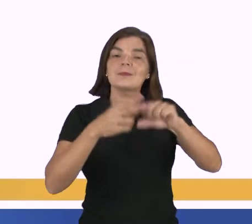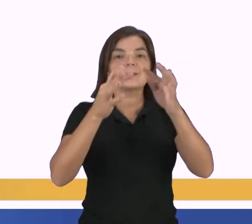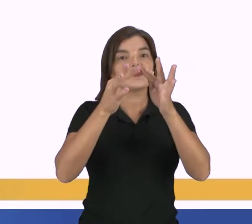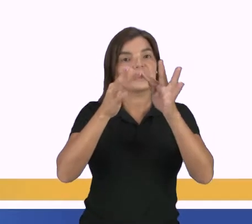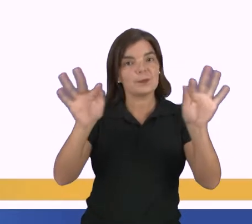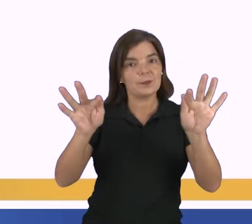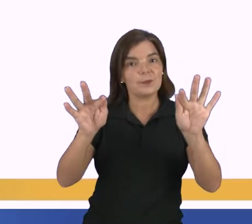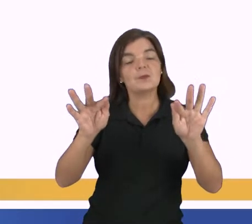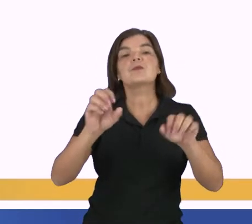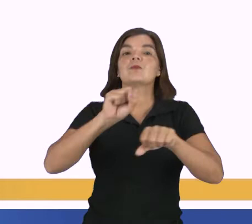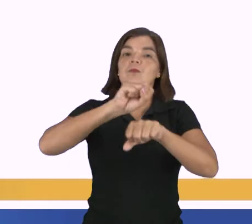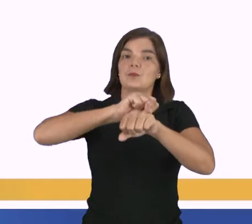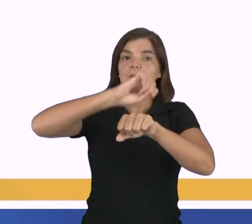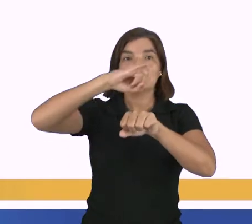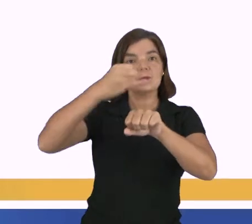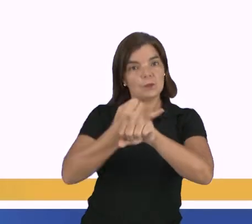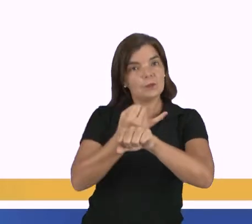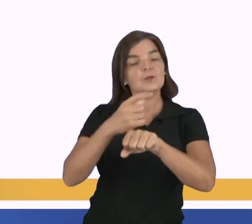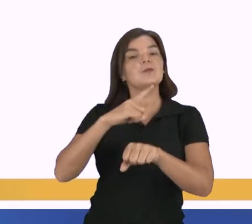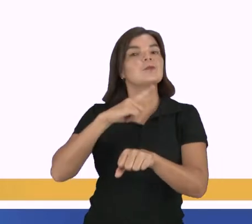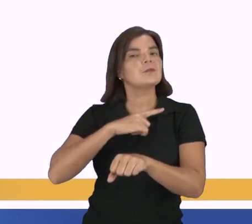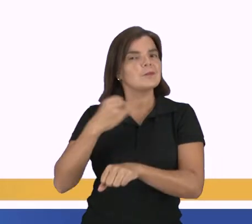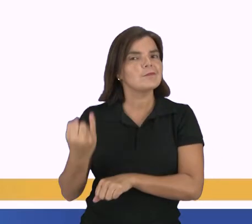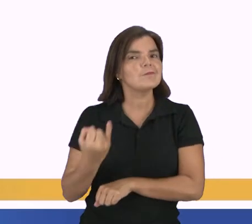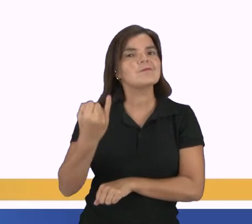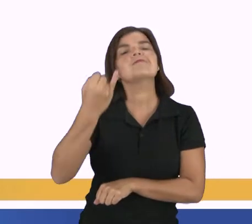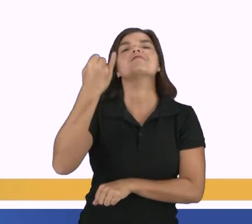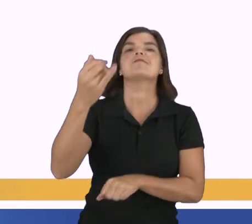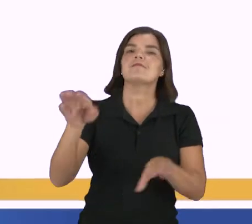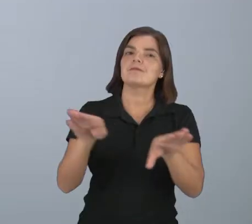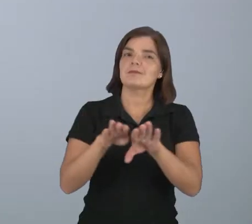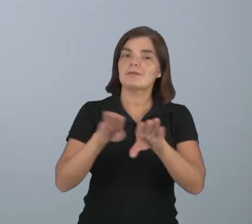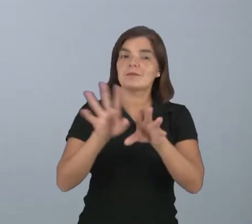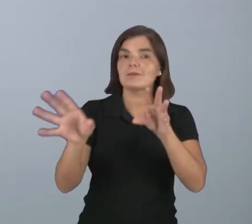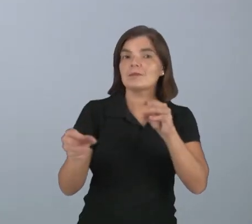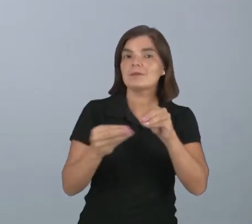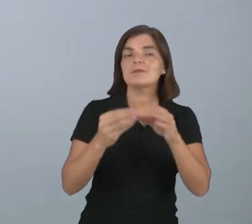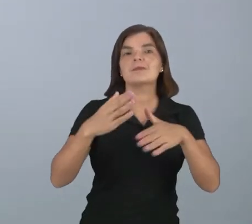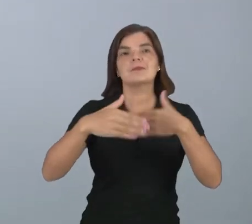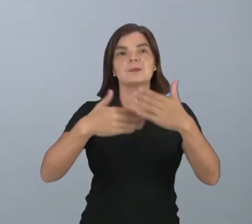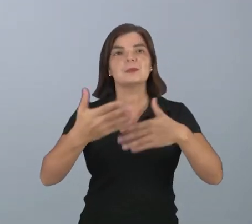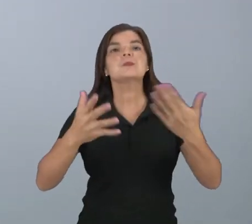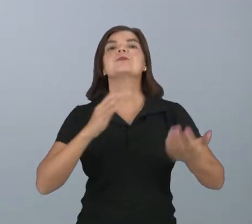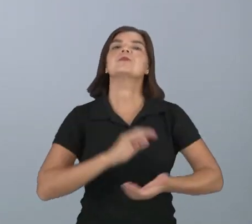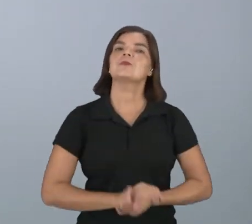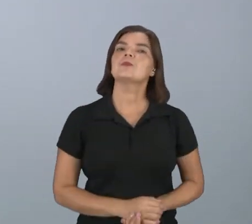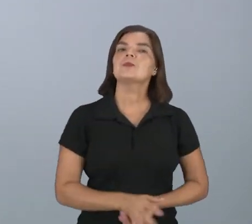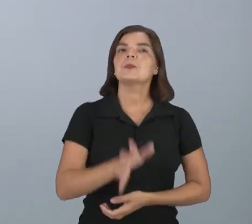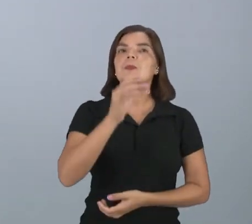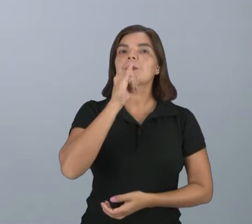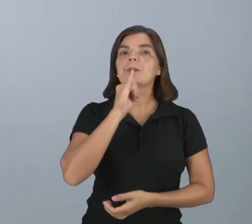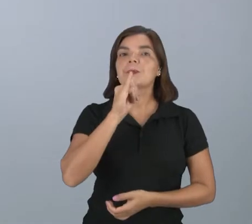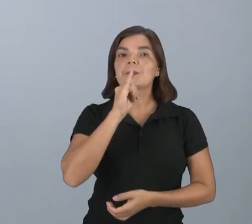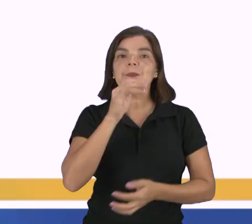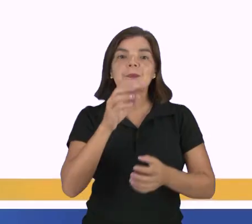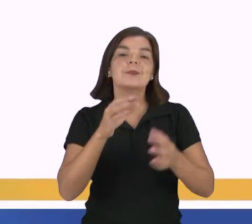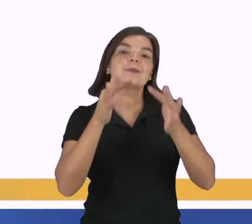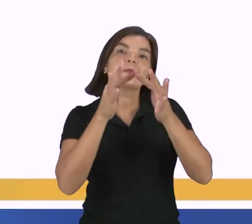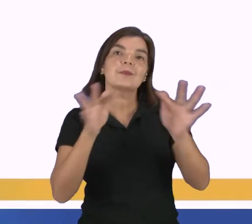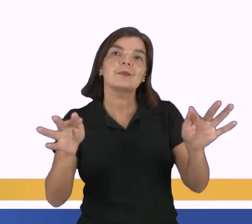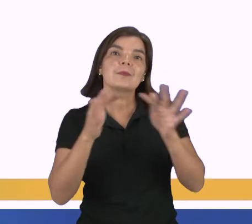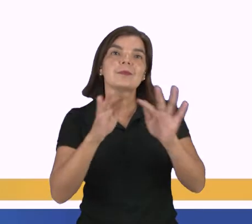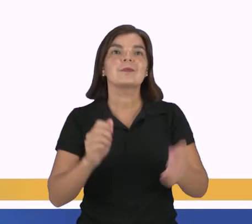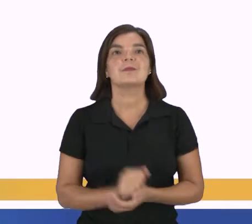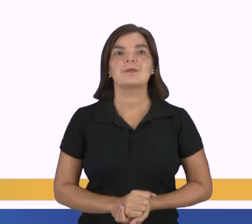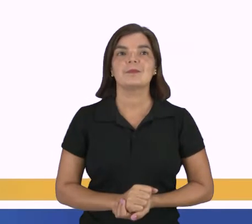um sujeito, termos essenciais, integrantes ou acessórios, e por aí vai, tá bom? Exemplos de oração.